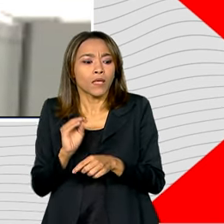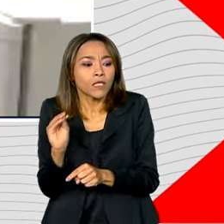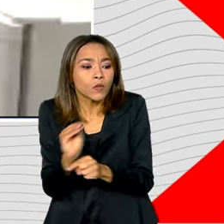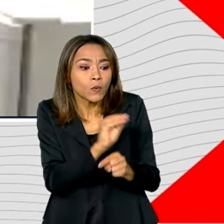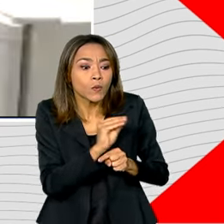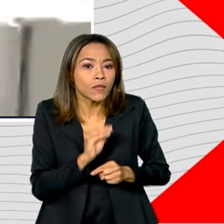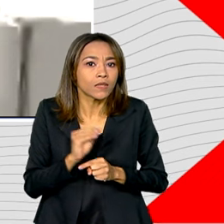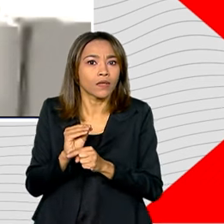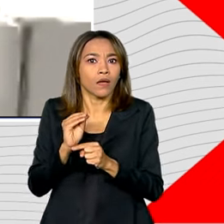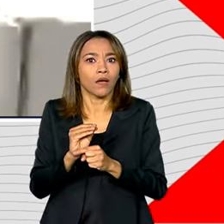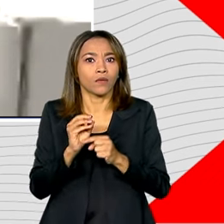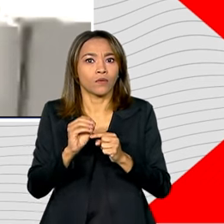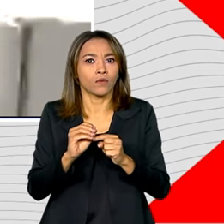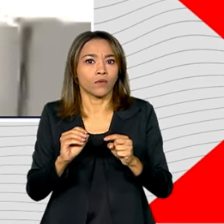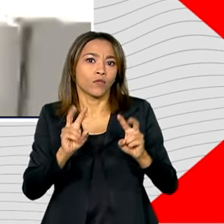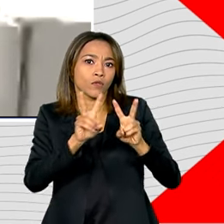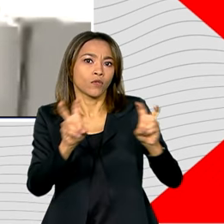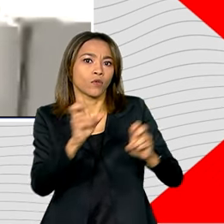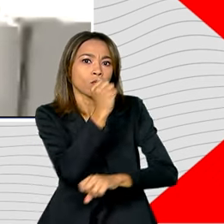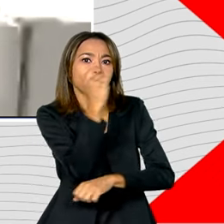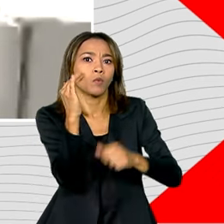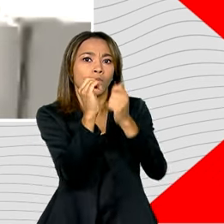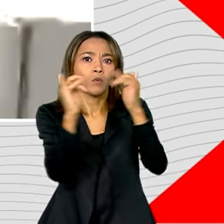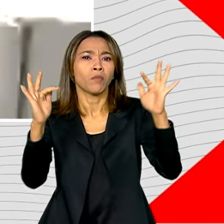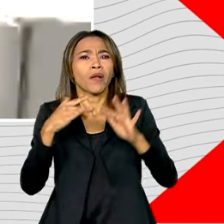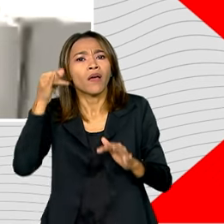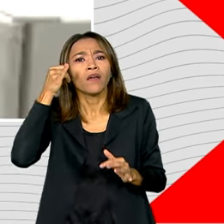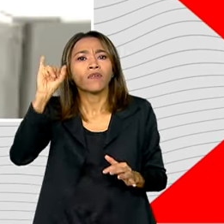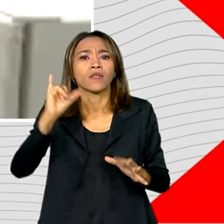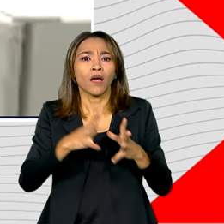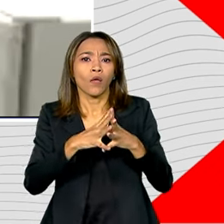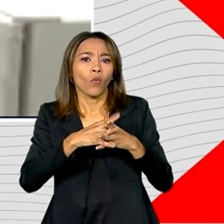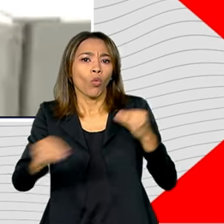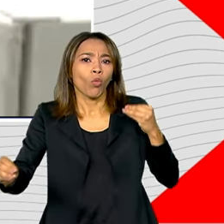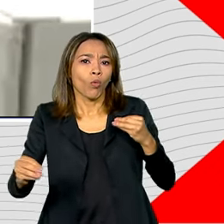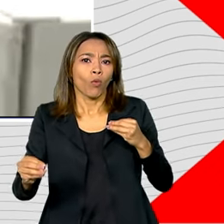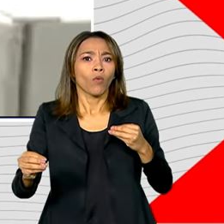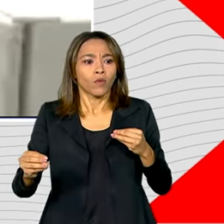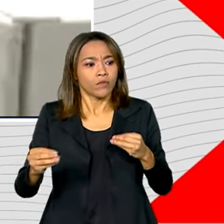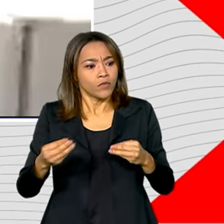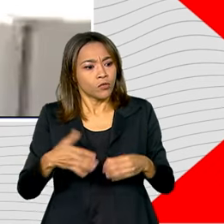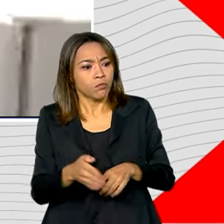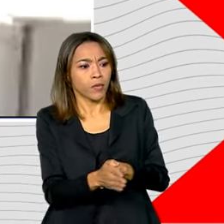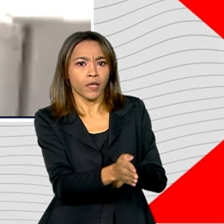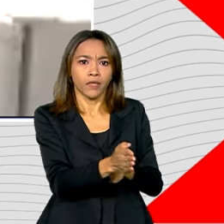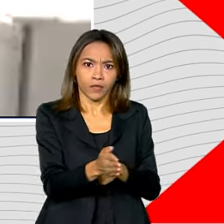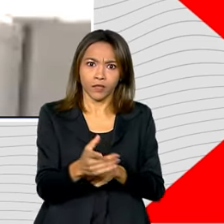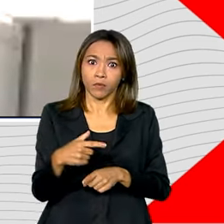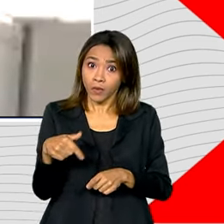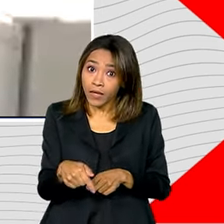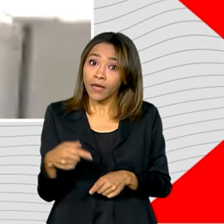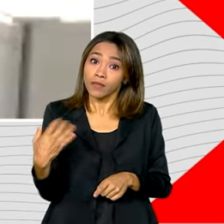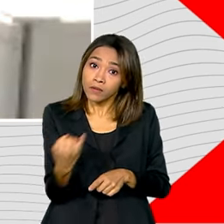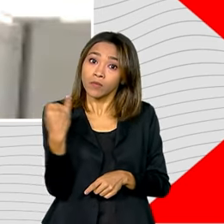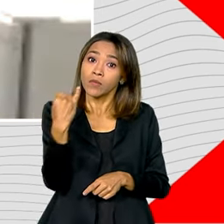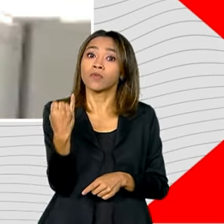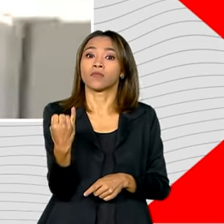e a evitar o desaparecimento dessas espécies que são tão tradicionais aqui para a nossa região, é exemplo do